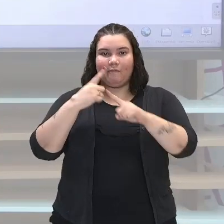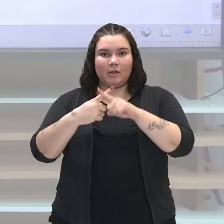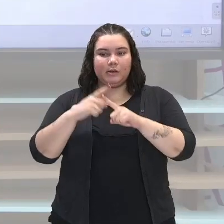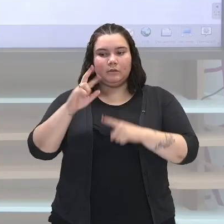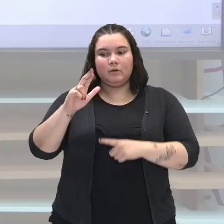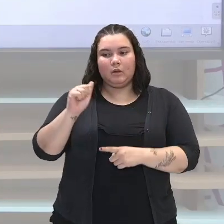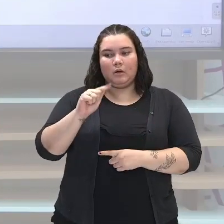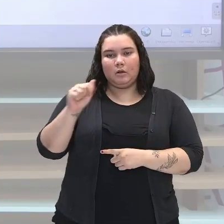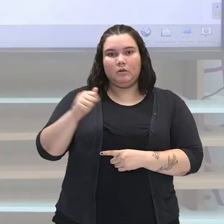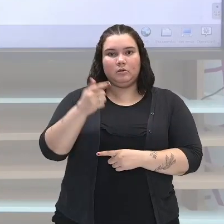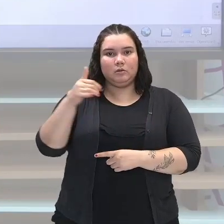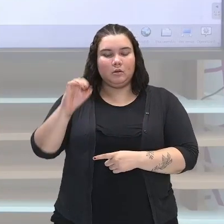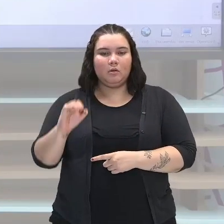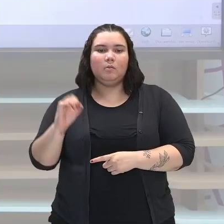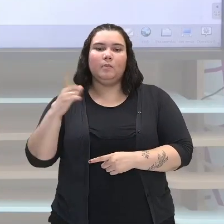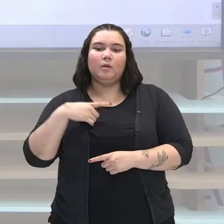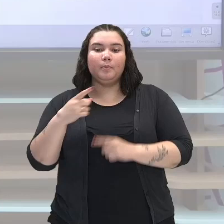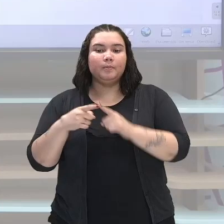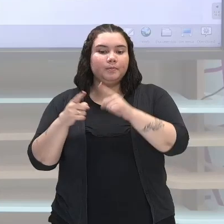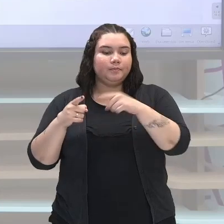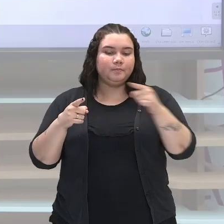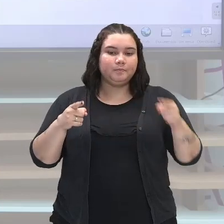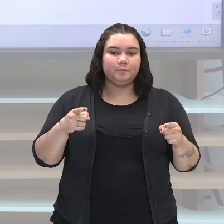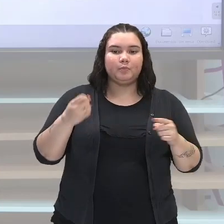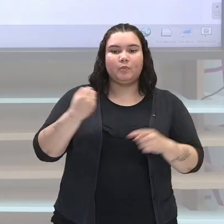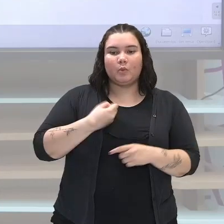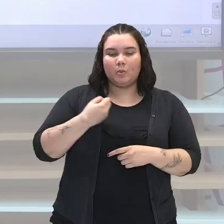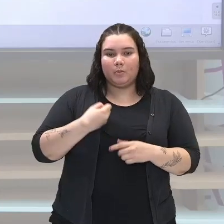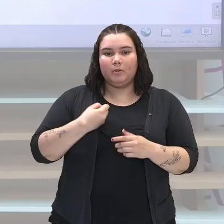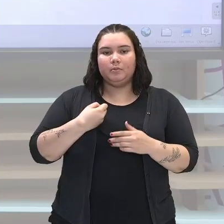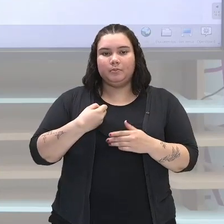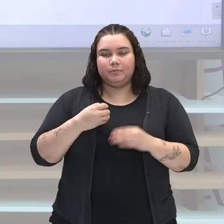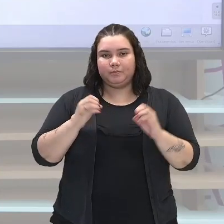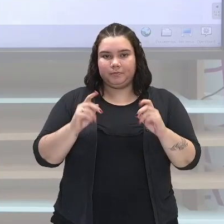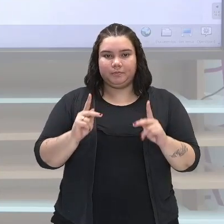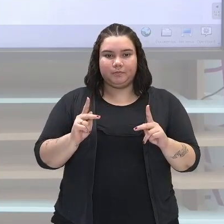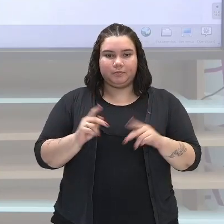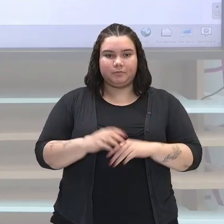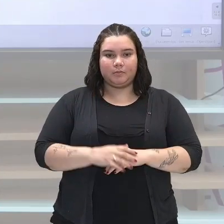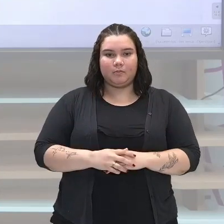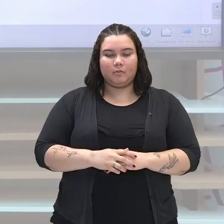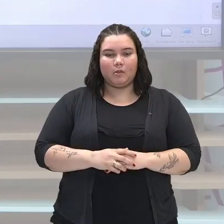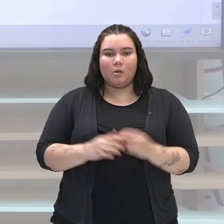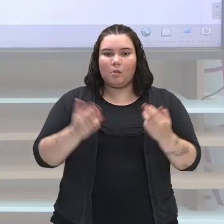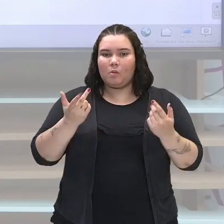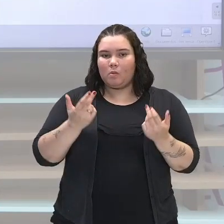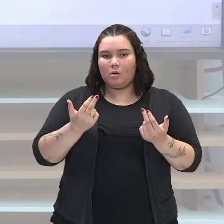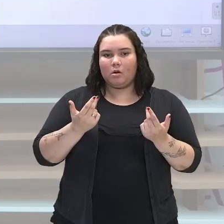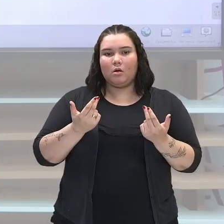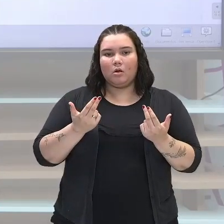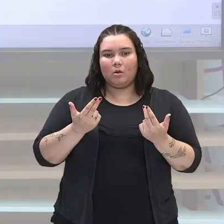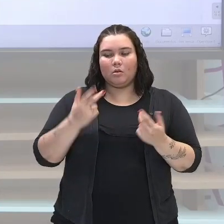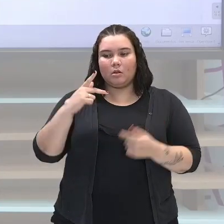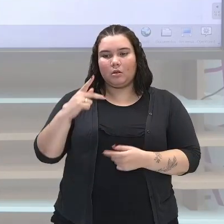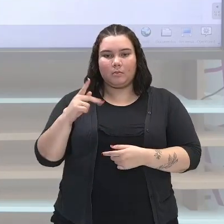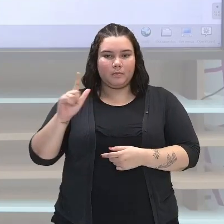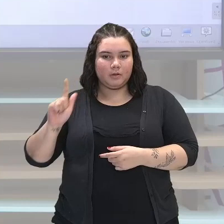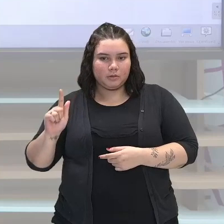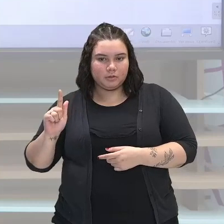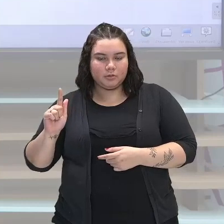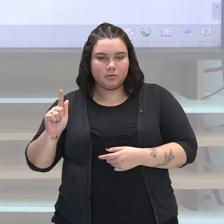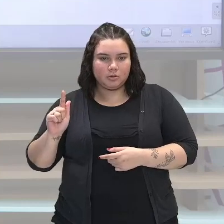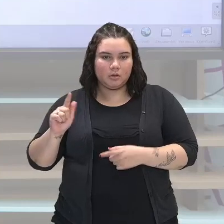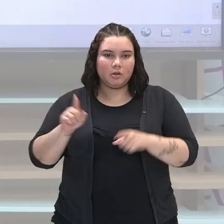razão, você encontra o próximo termo e assim por diante. Mesma ideia da progressão aritmética da